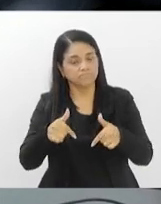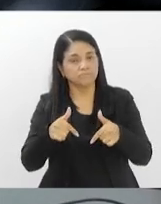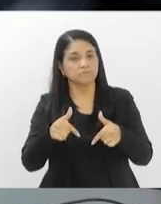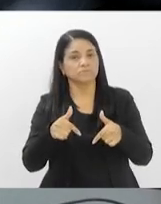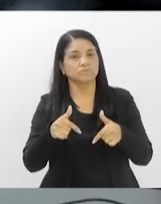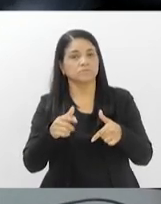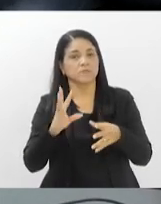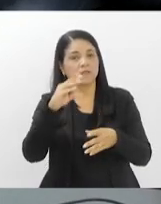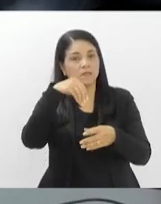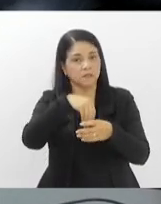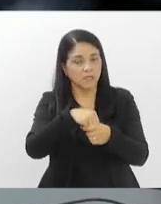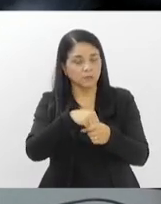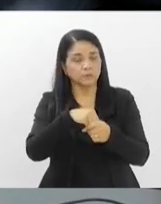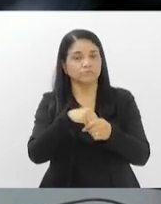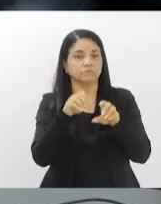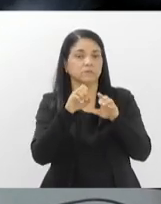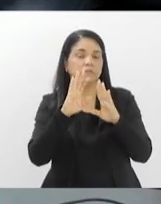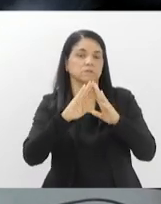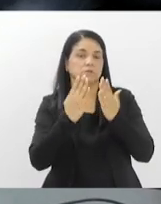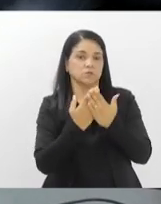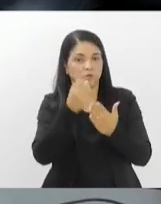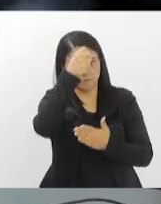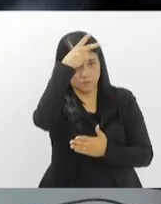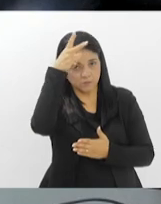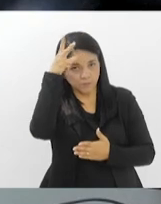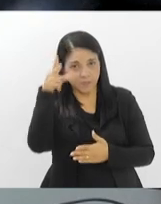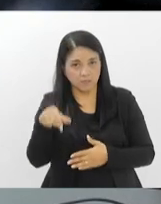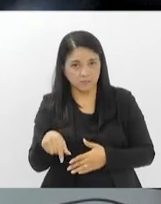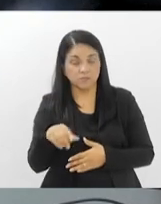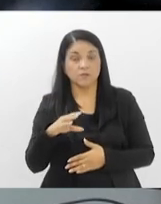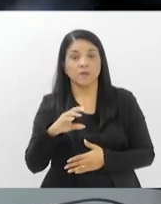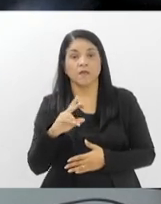inclusive, nos sistemas municipais. E creches,